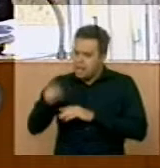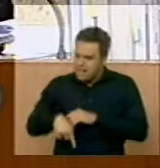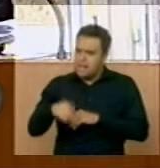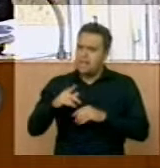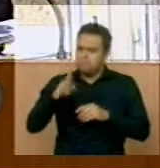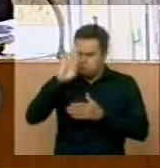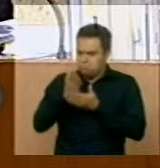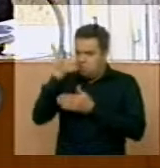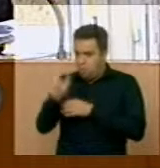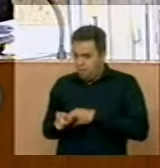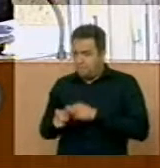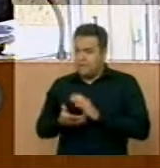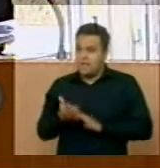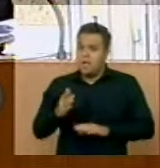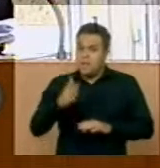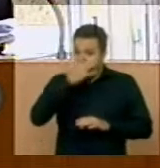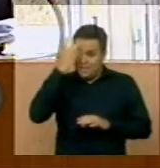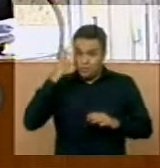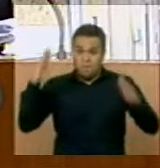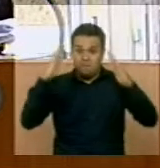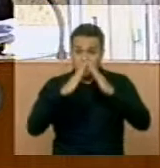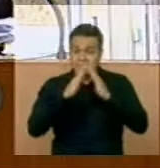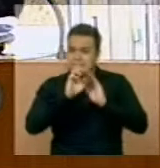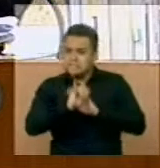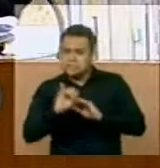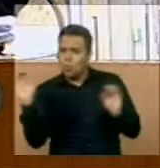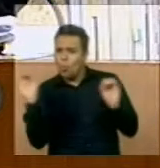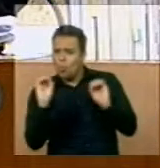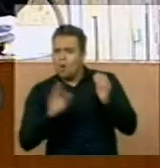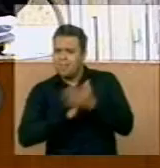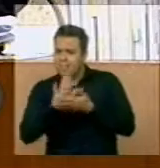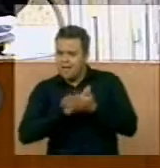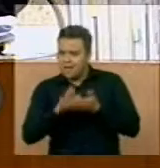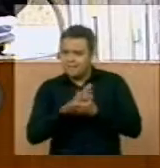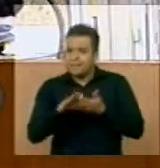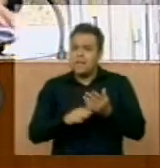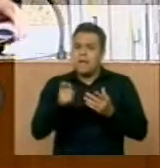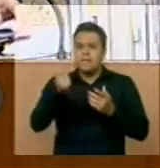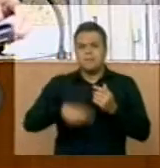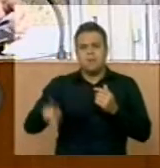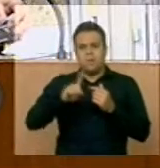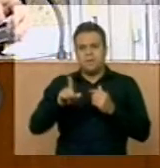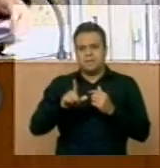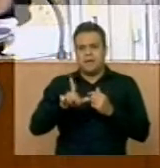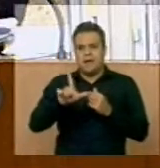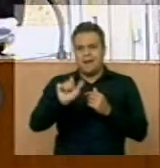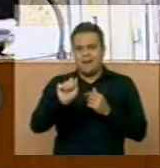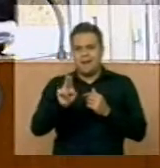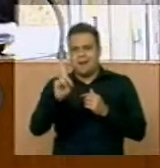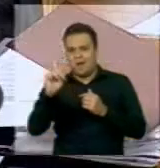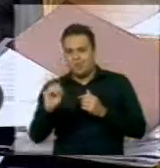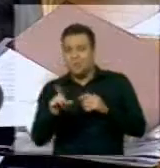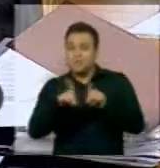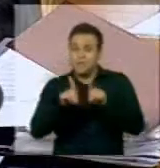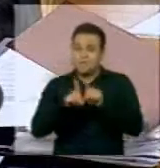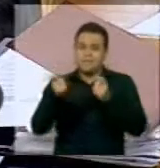do ocupante, pelo que, a não ser que haja indício, realmente prevalece a dispensa do laudo e a dispensa